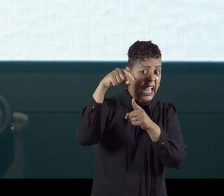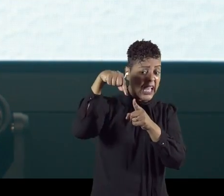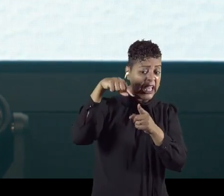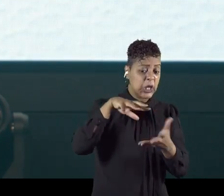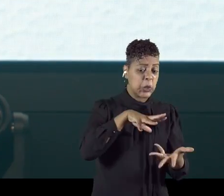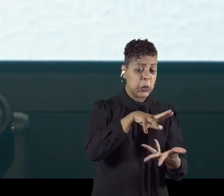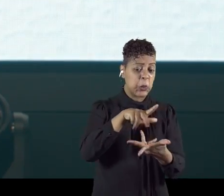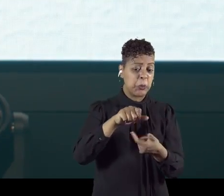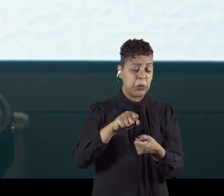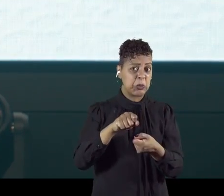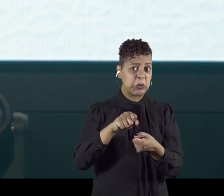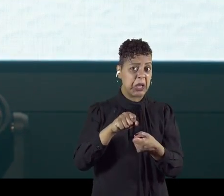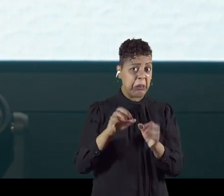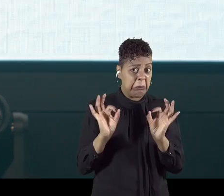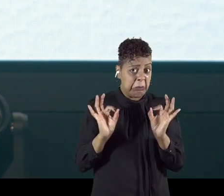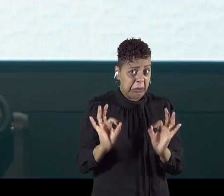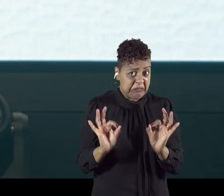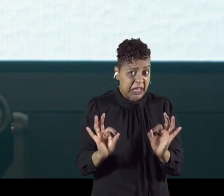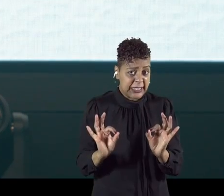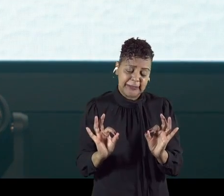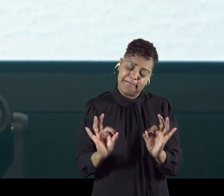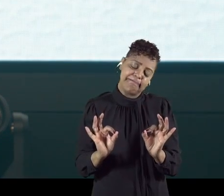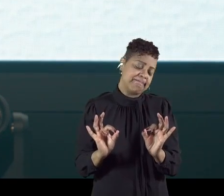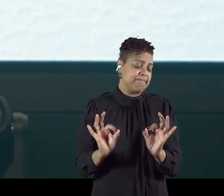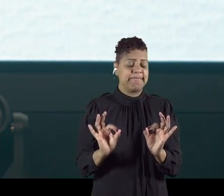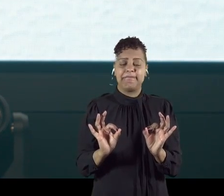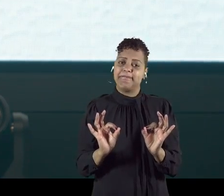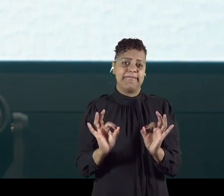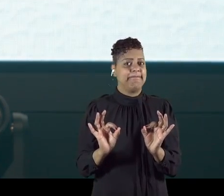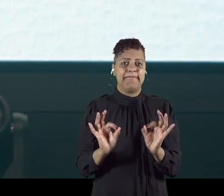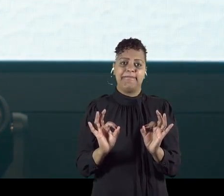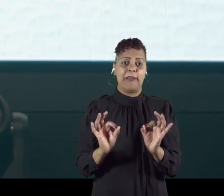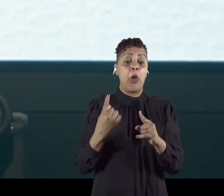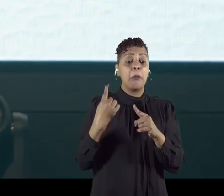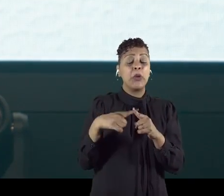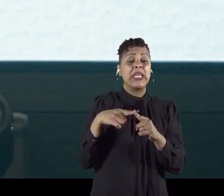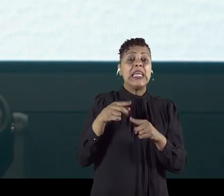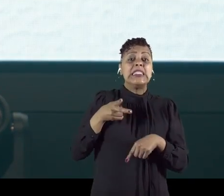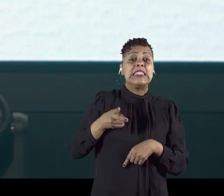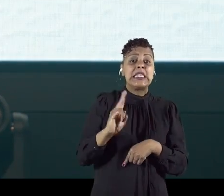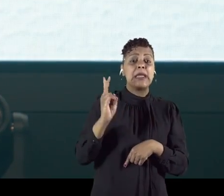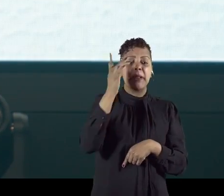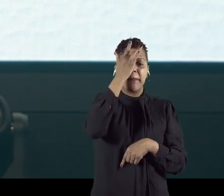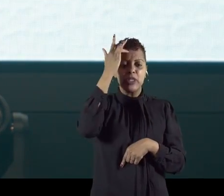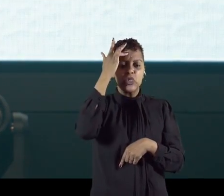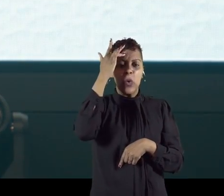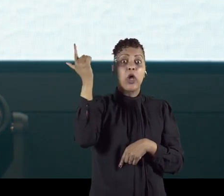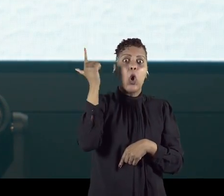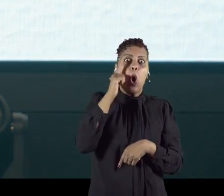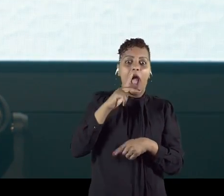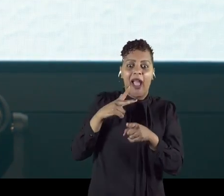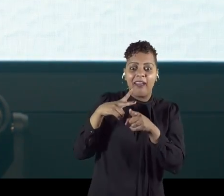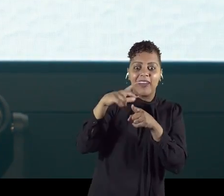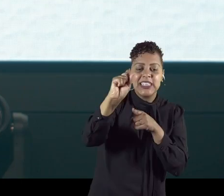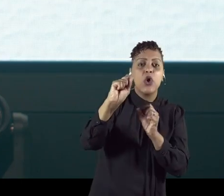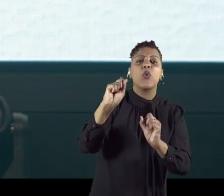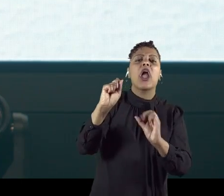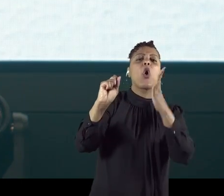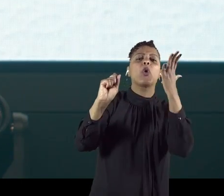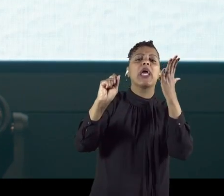e ela não é perfeita é porque para alguém vencer muitos tem que perder